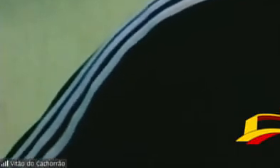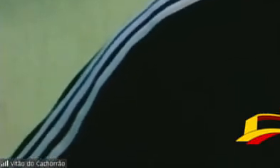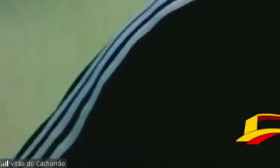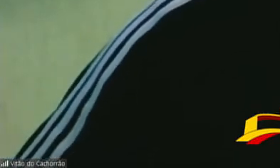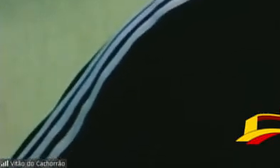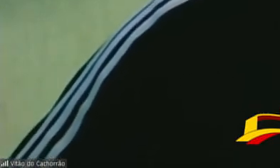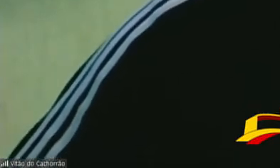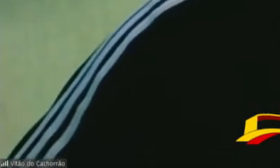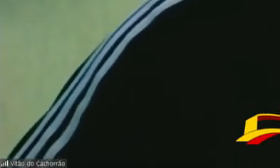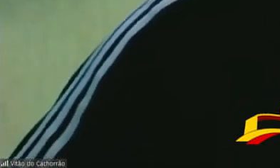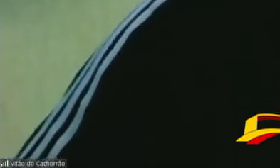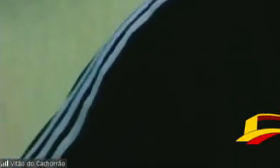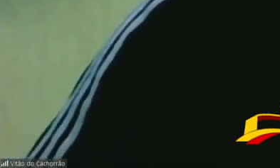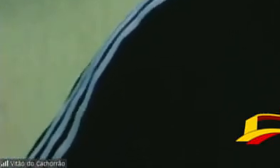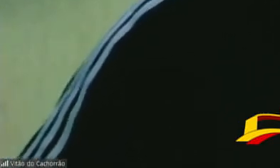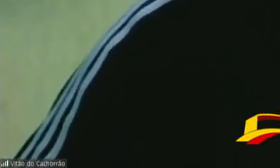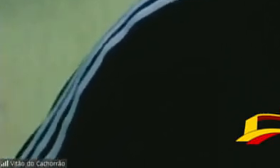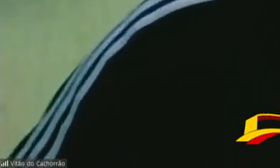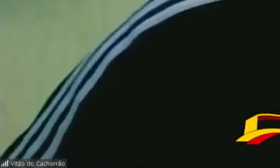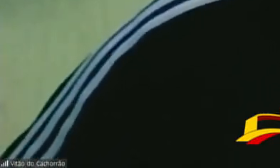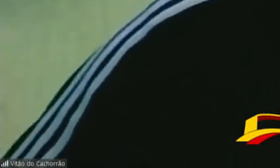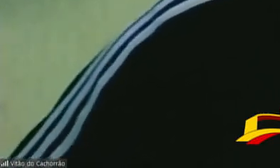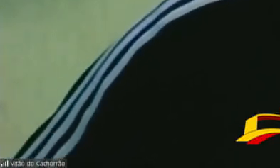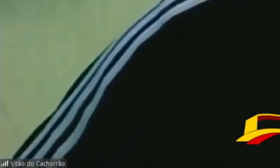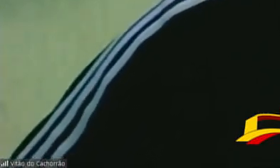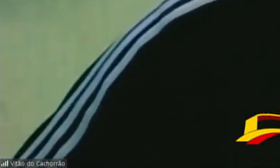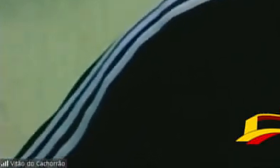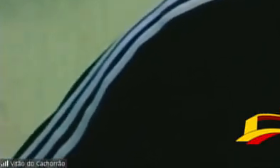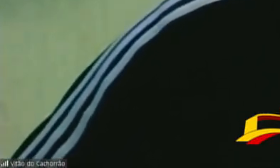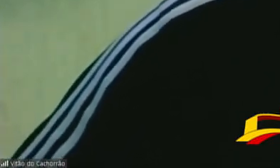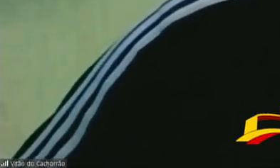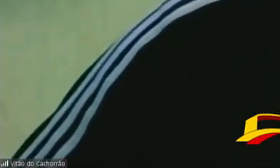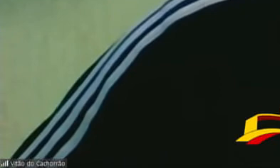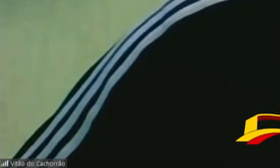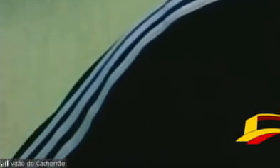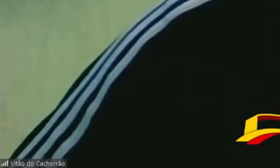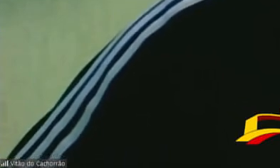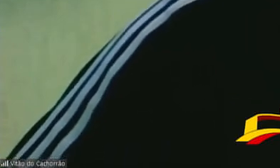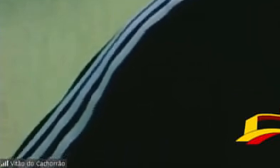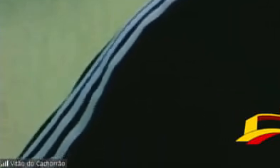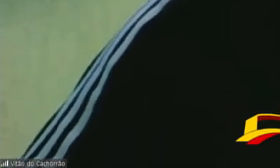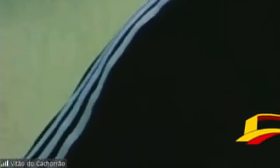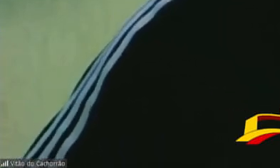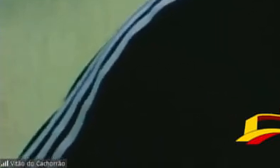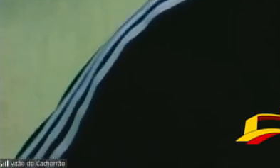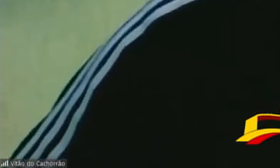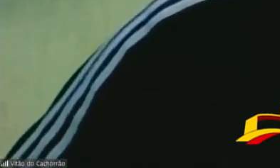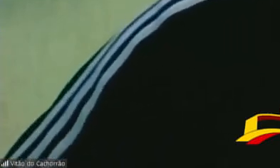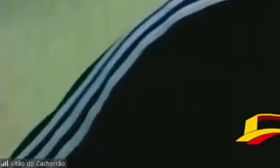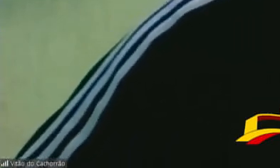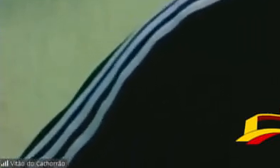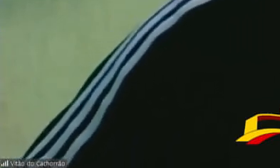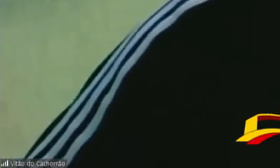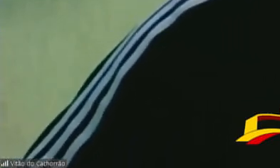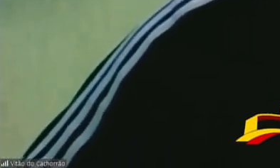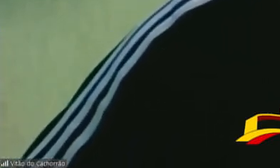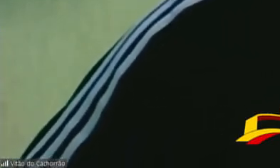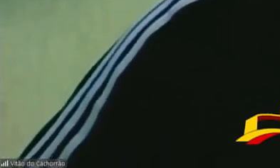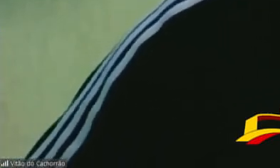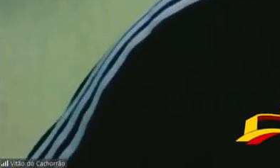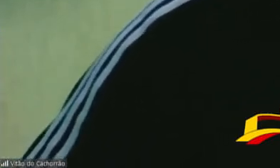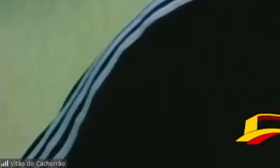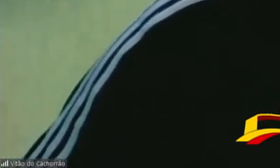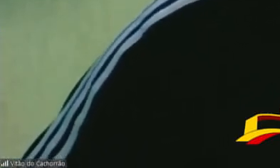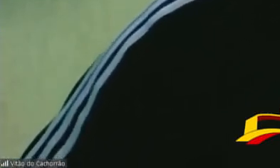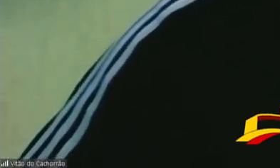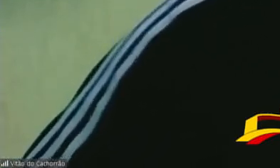bandido. Virou um motel para bandido, Deus que me perdoe. Muitas drogas você vê no lugar e